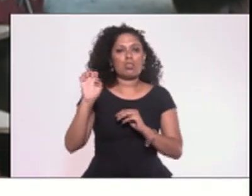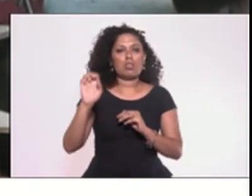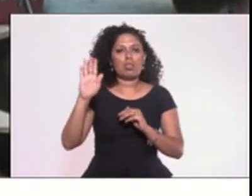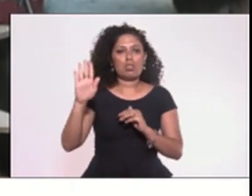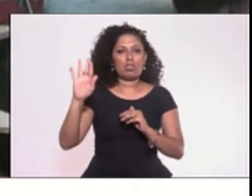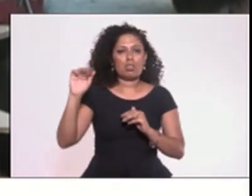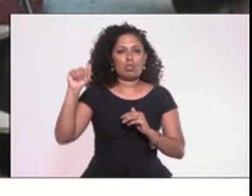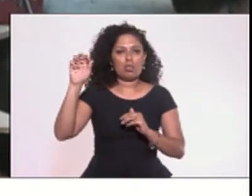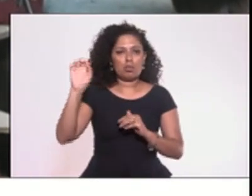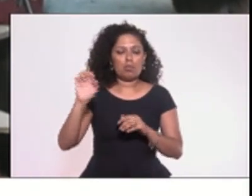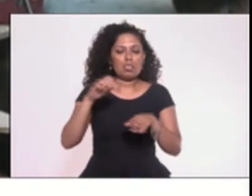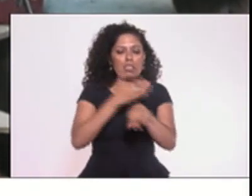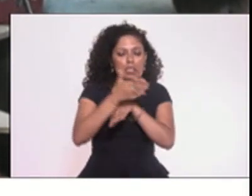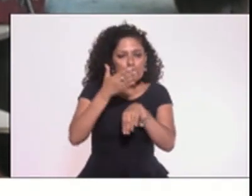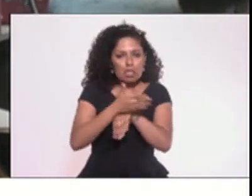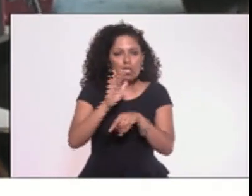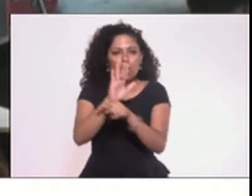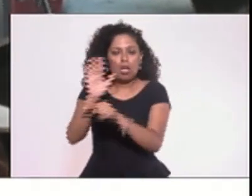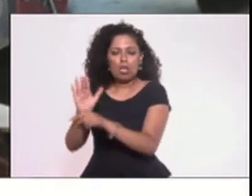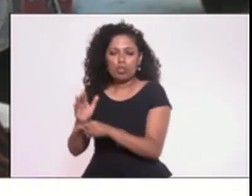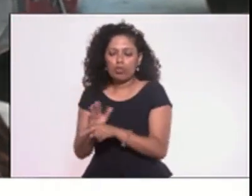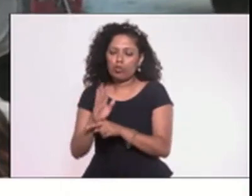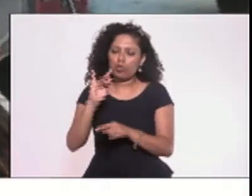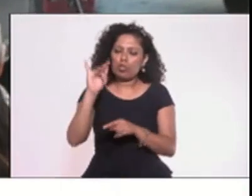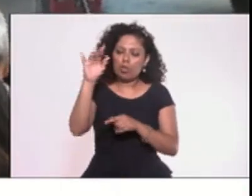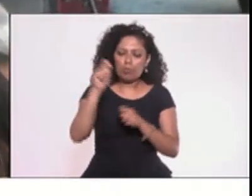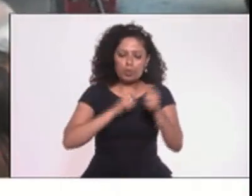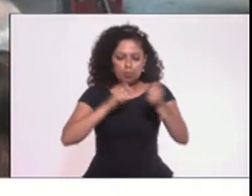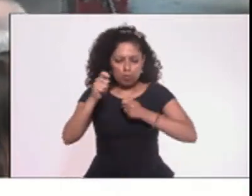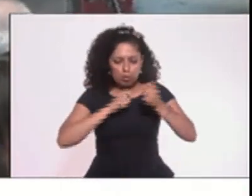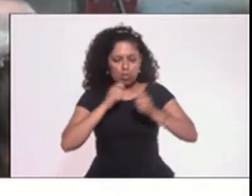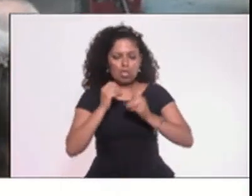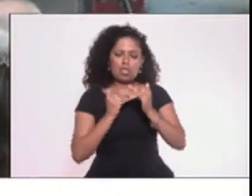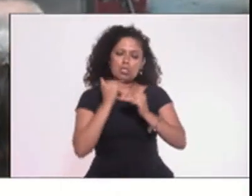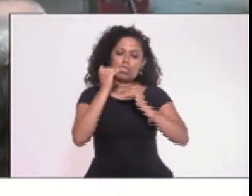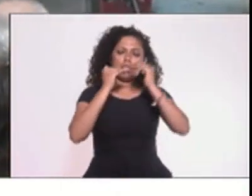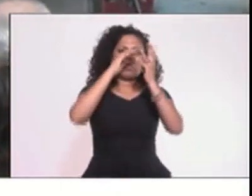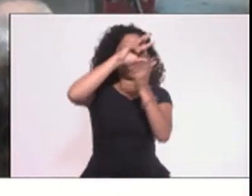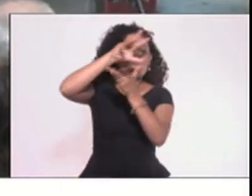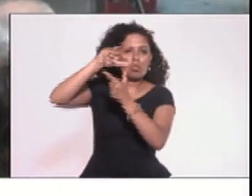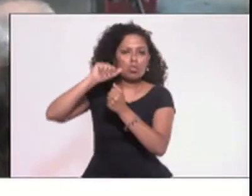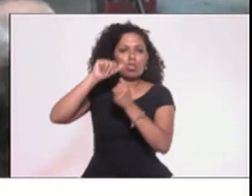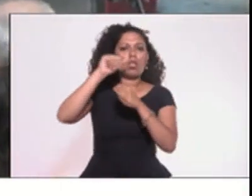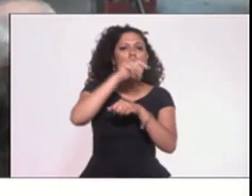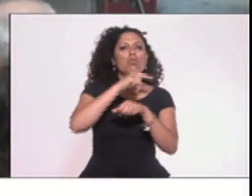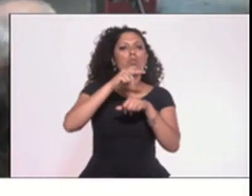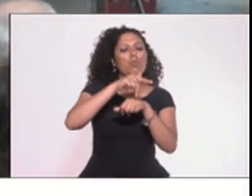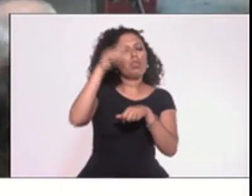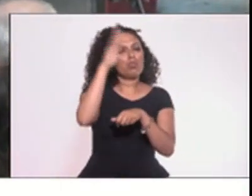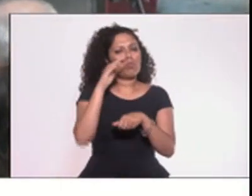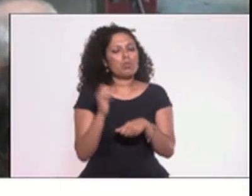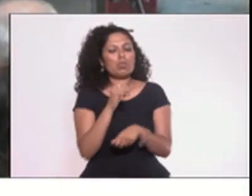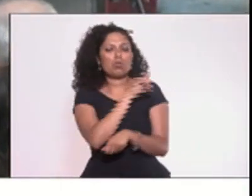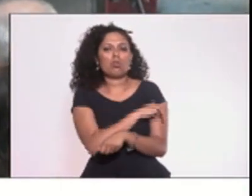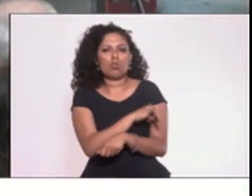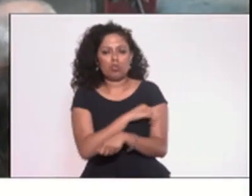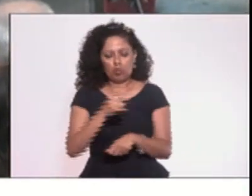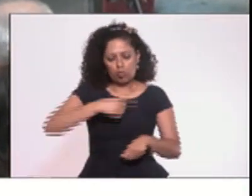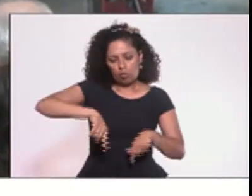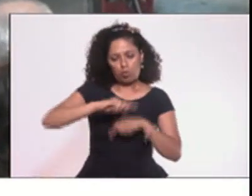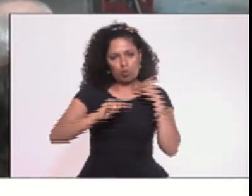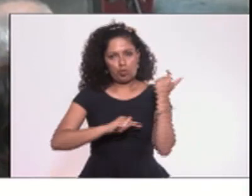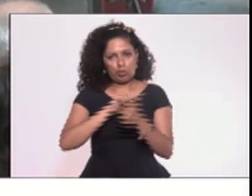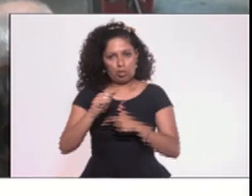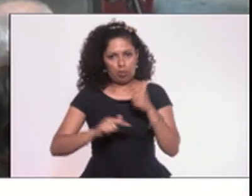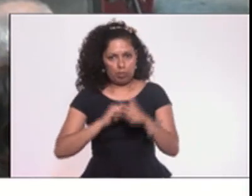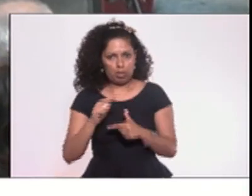em promover essa bioeconomia, esse desenvolvimento sustentável no Rio de Janeiro e no Brasil, ok? Então, nós trabalhamos o